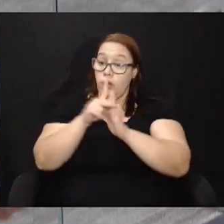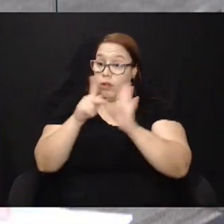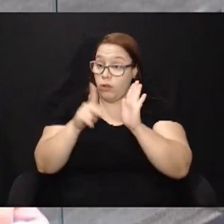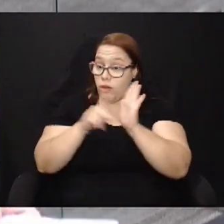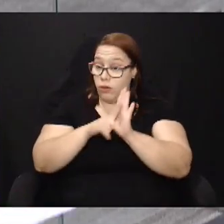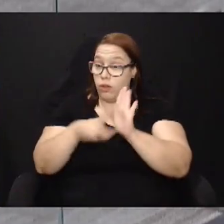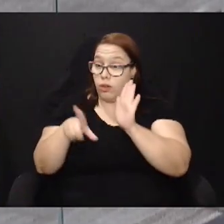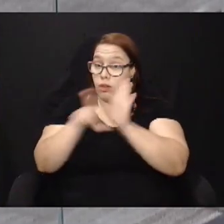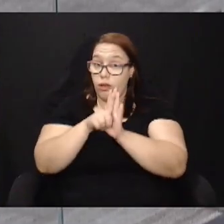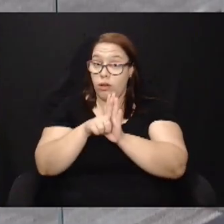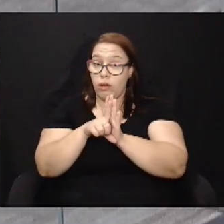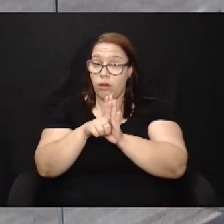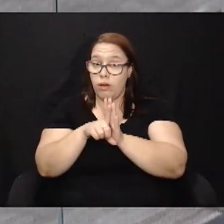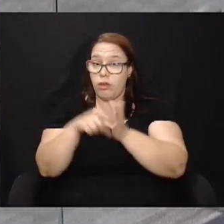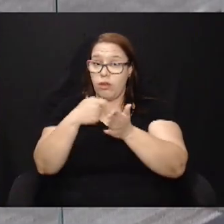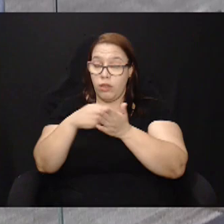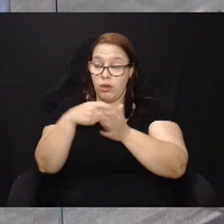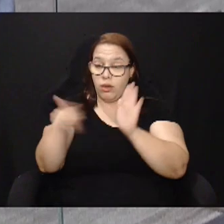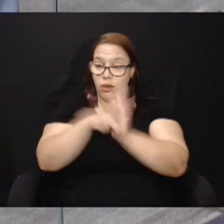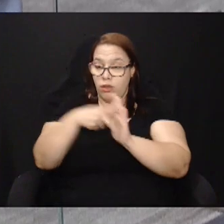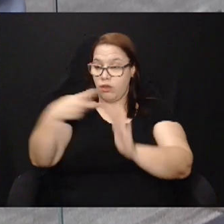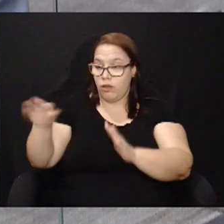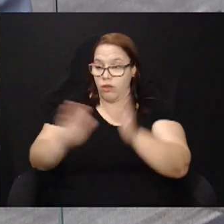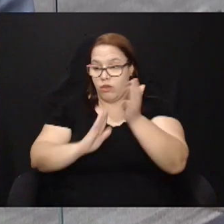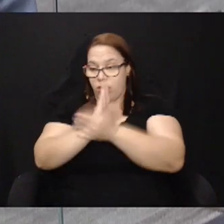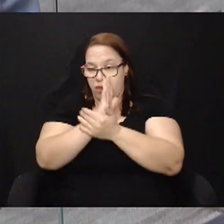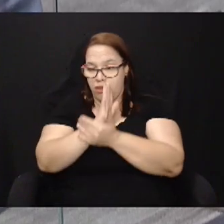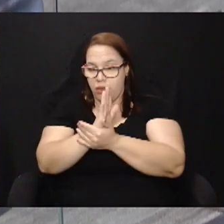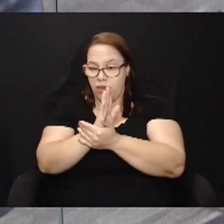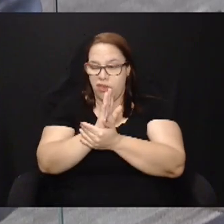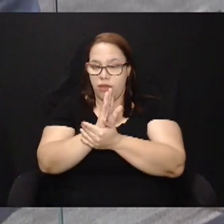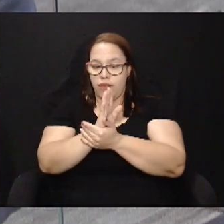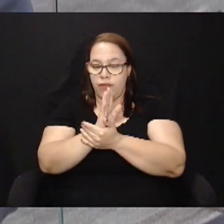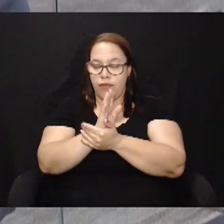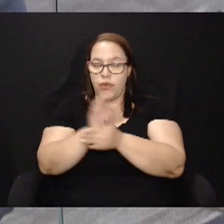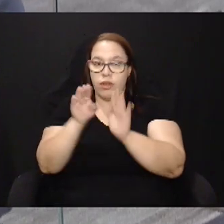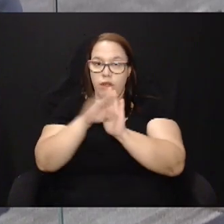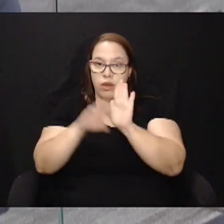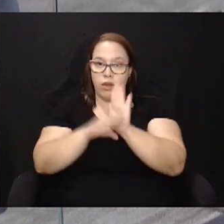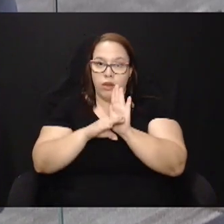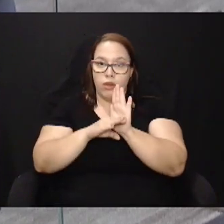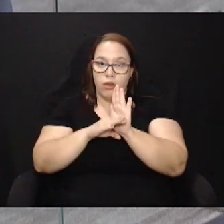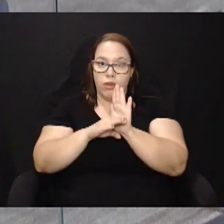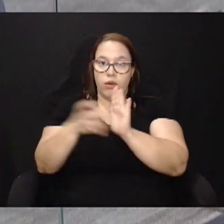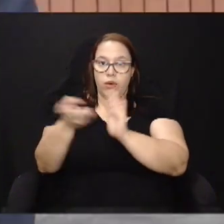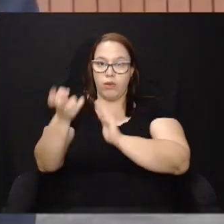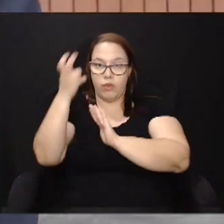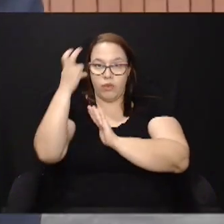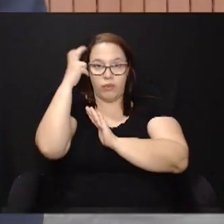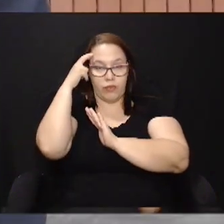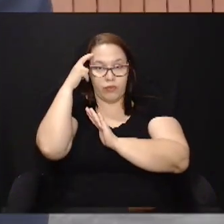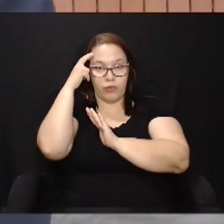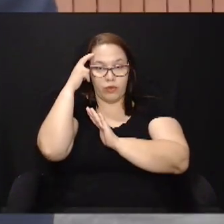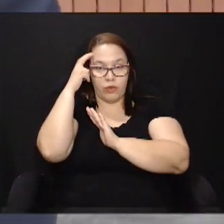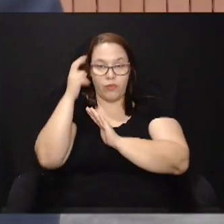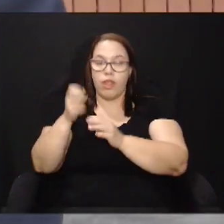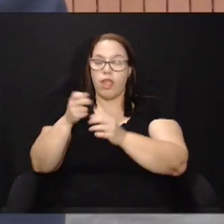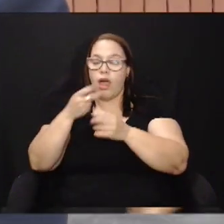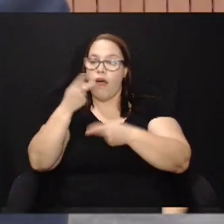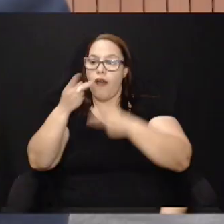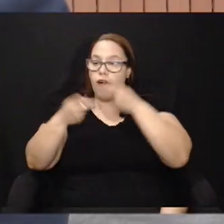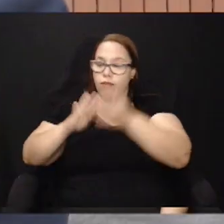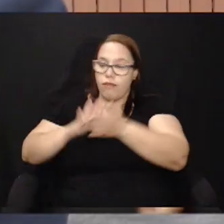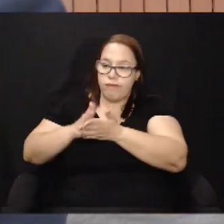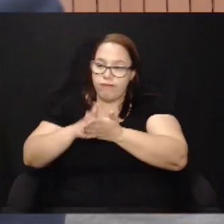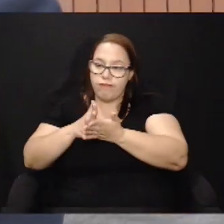de autoria dele, foi aprovado, que institui o programa cultural A Voz do Samba na Periferia. Olha, o samba,